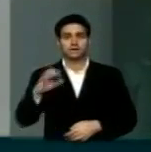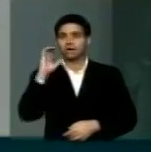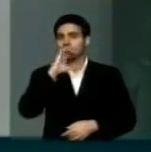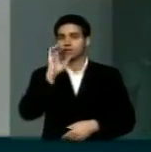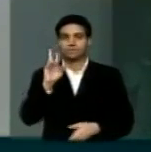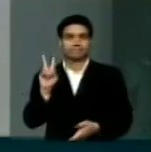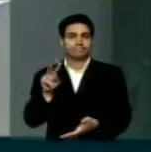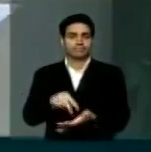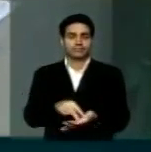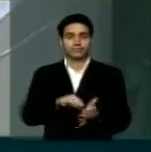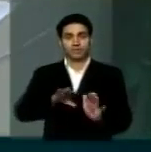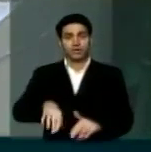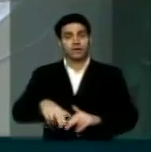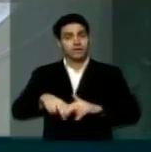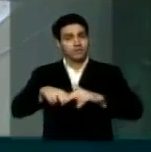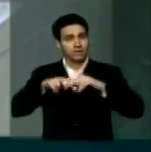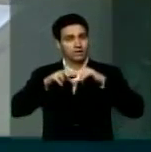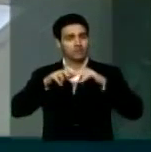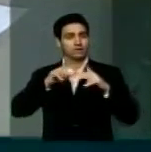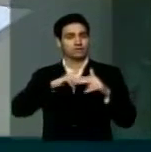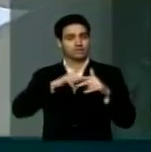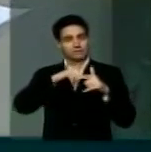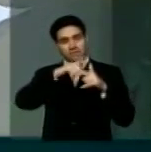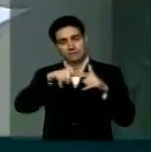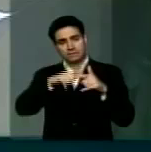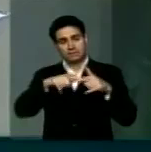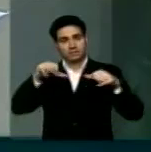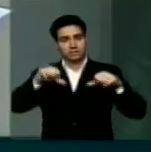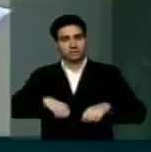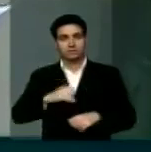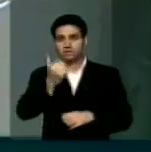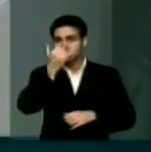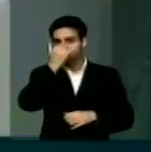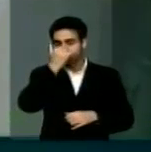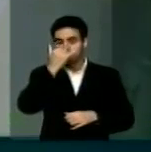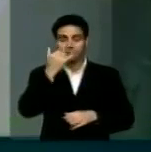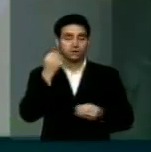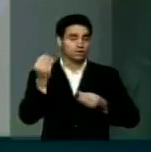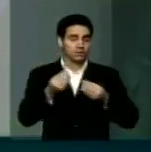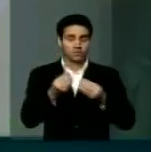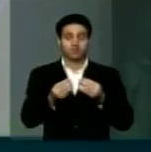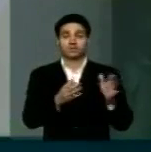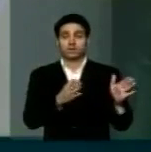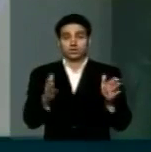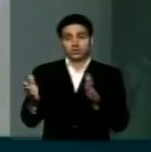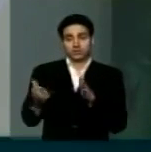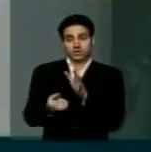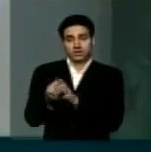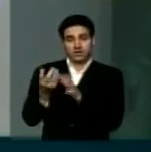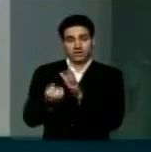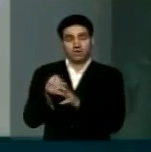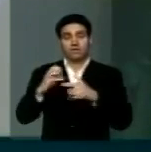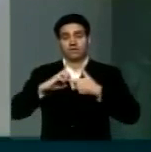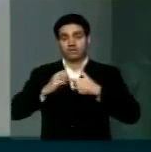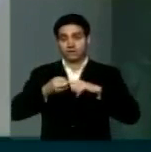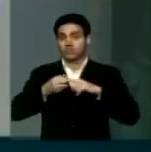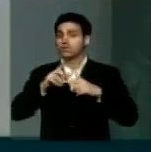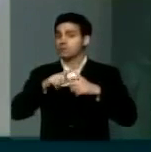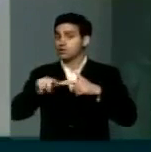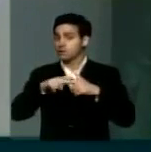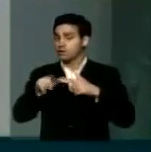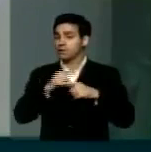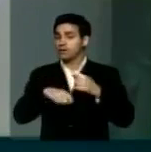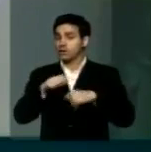rapidamente. Diante desse cenário de grave crise relacionada à cadeia produtiva de cultura e feijão, o risco econômico